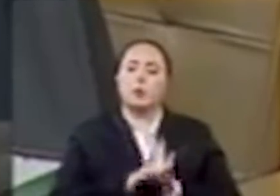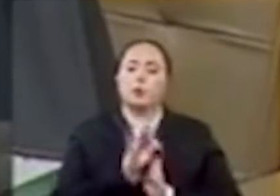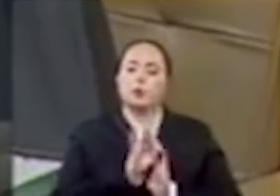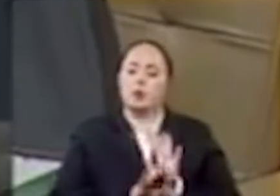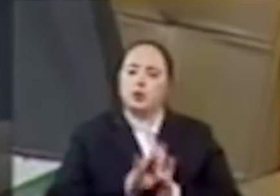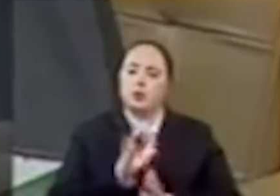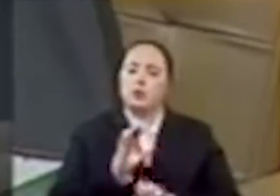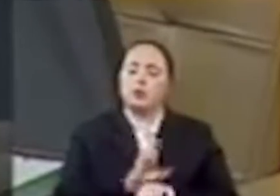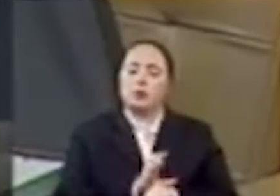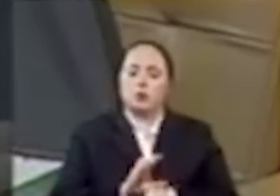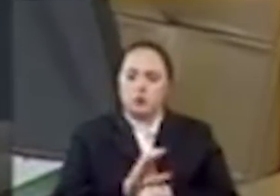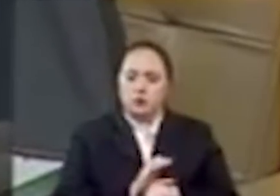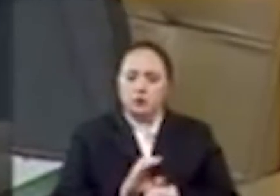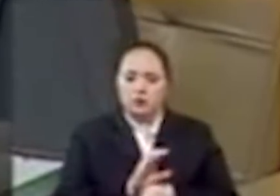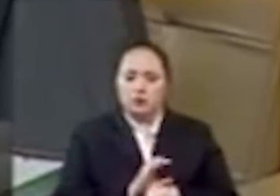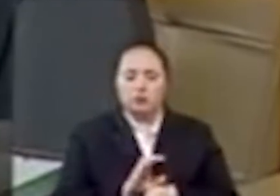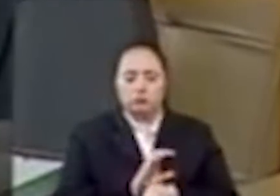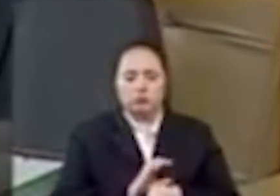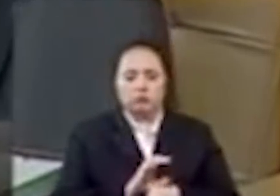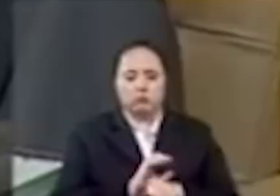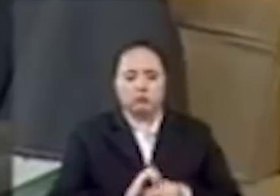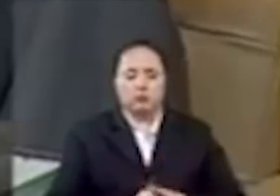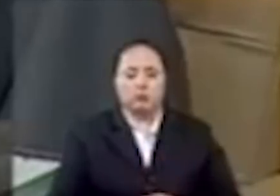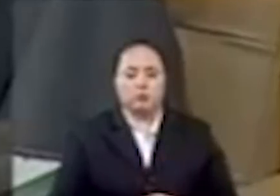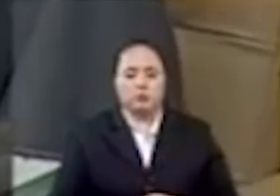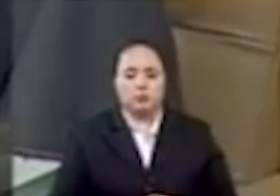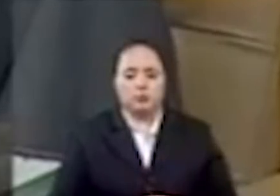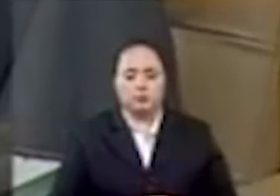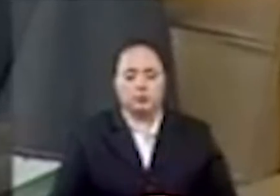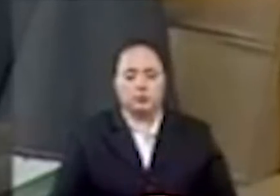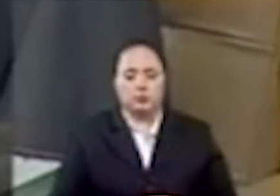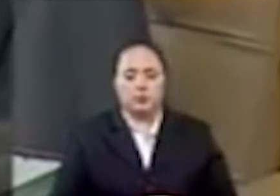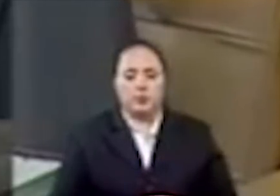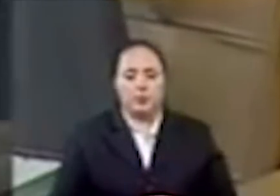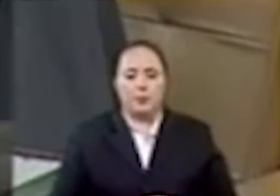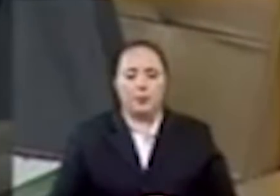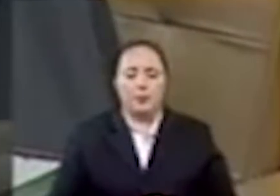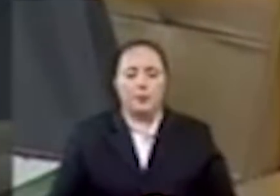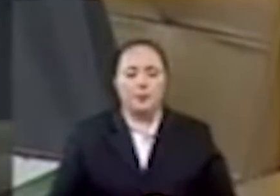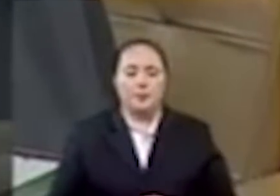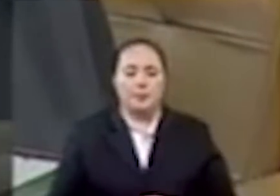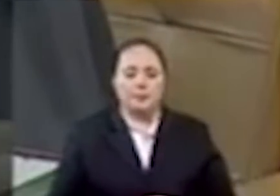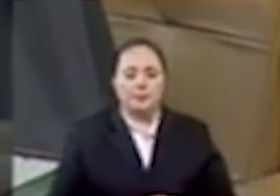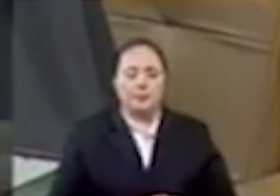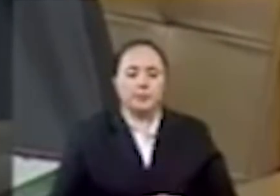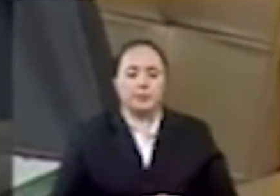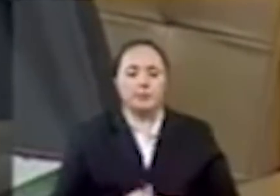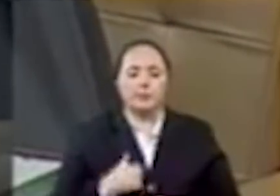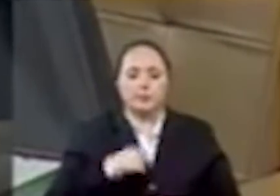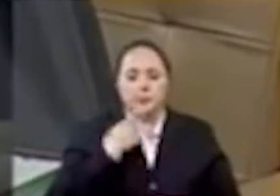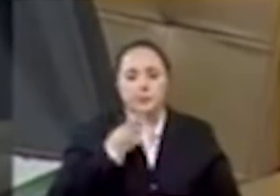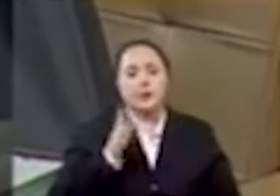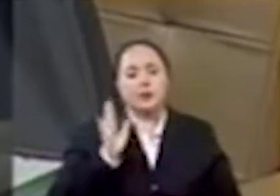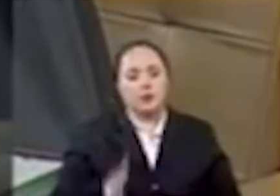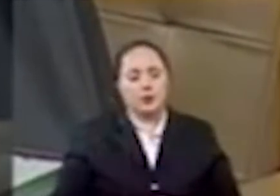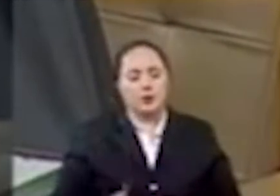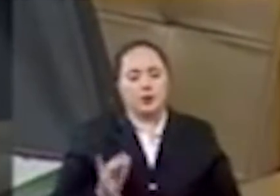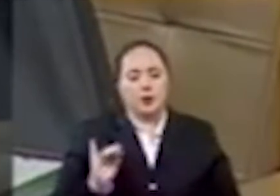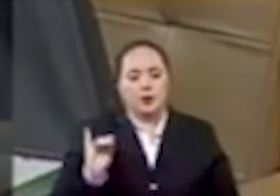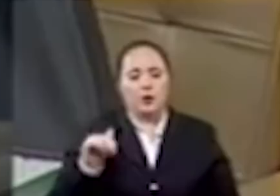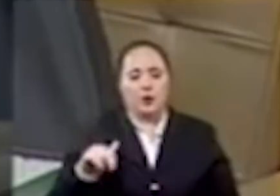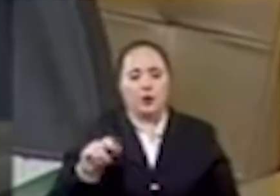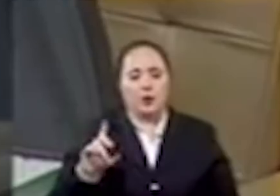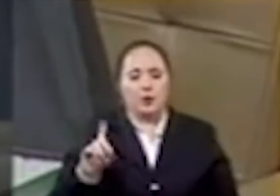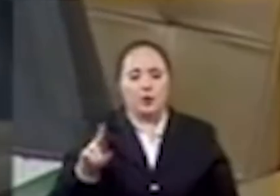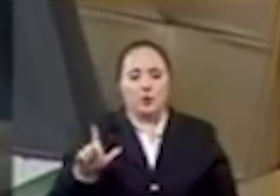texto constitucional, volto a insistir. Isso porque, como já afirmei, o indulto tem como